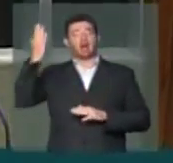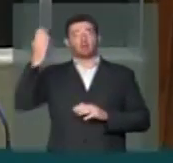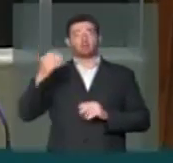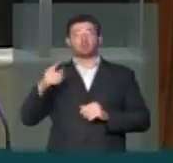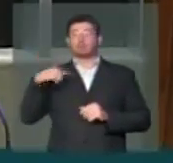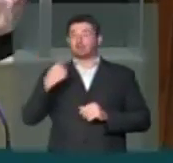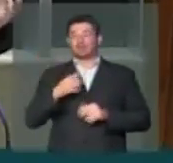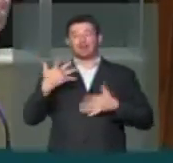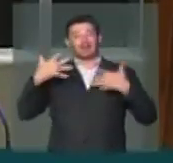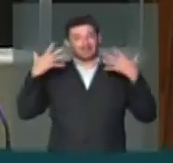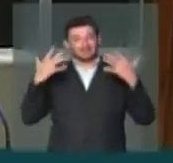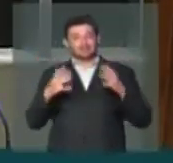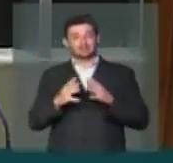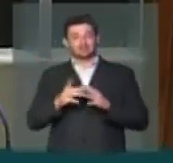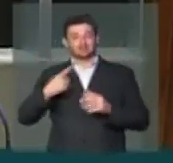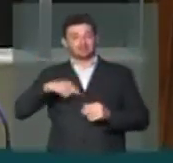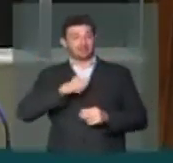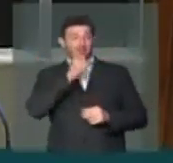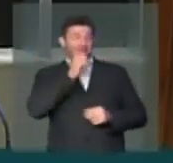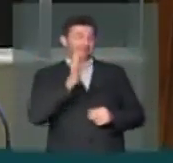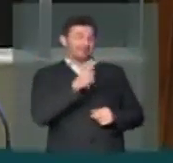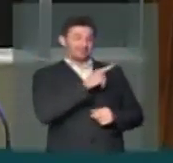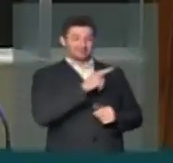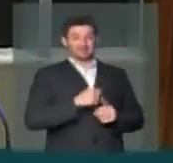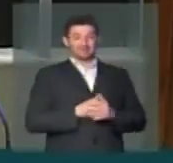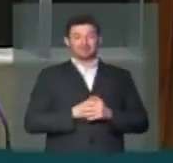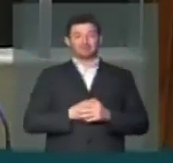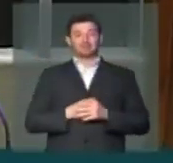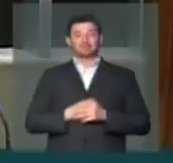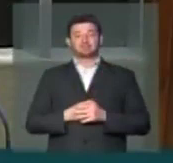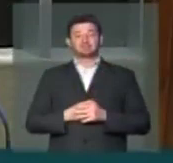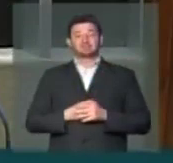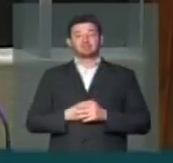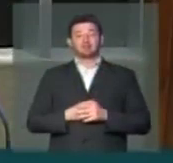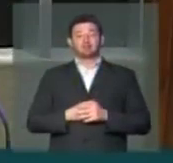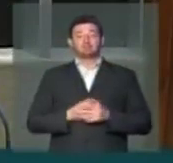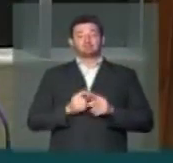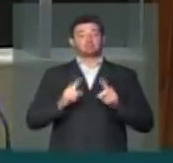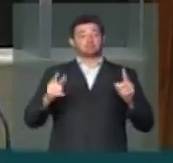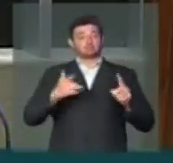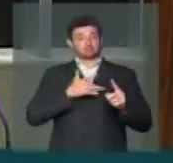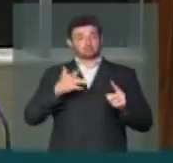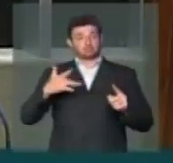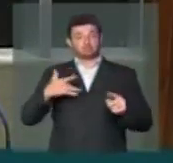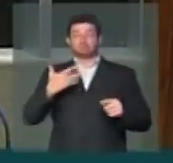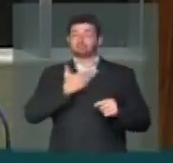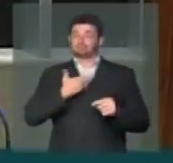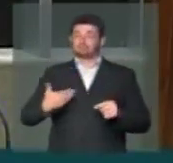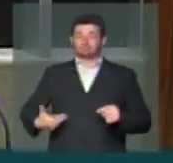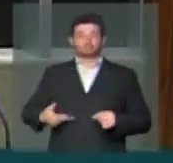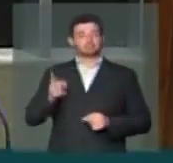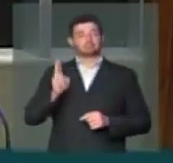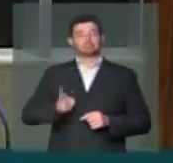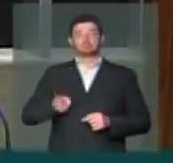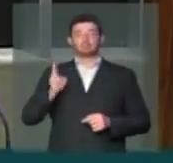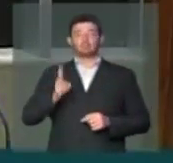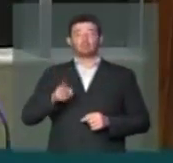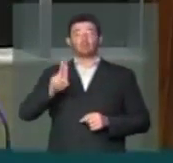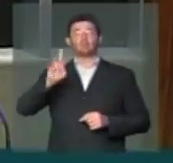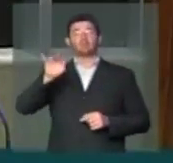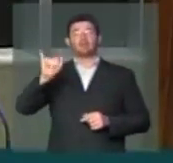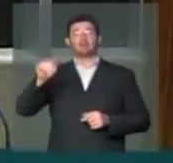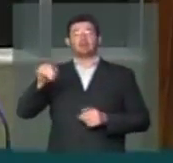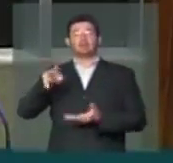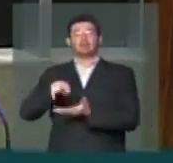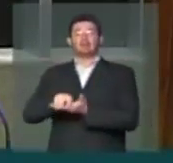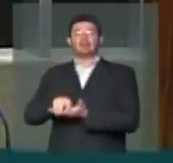para nossa alegria, nós que já somos idosos. Mas a saúde pública continua na UTI.